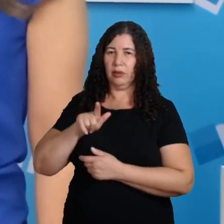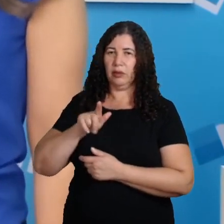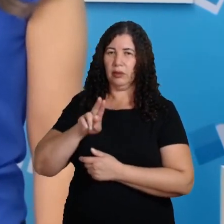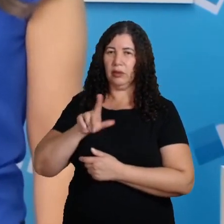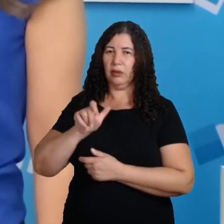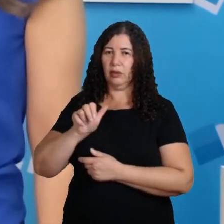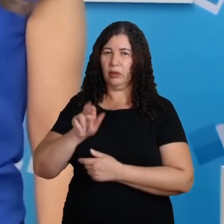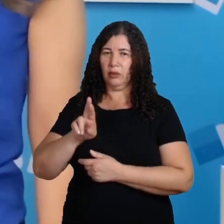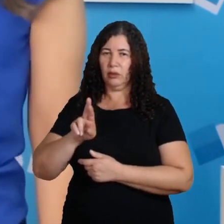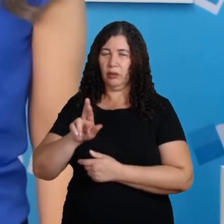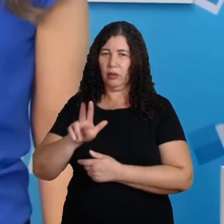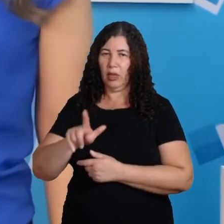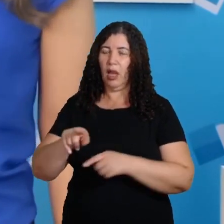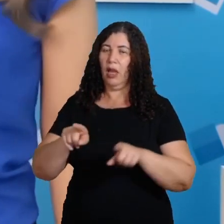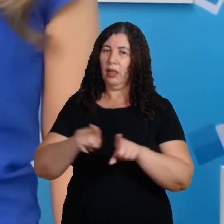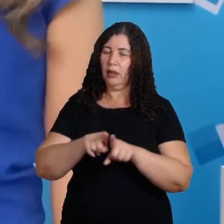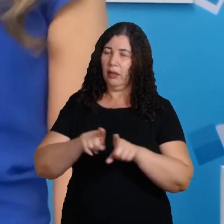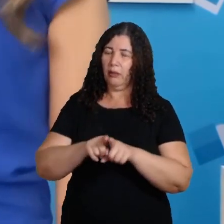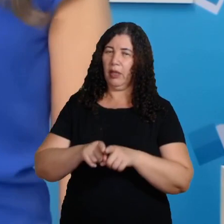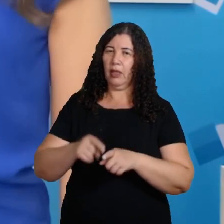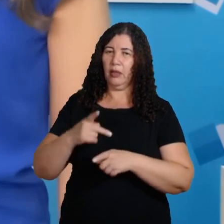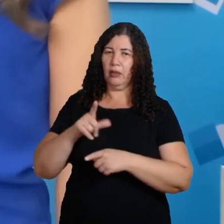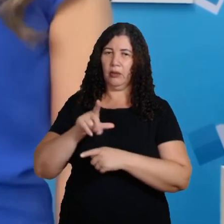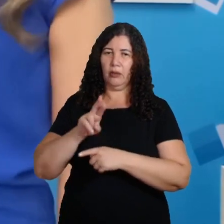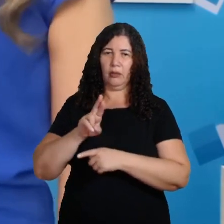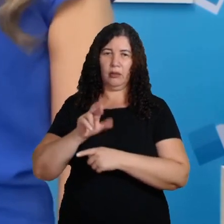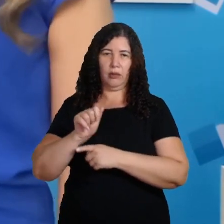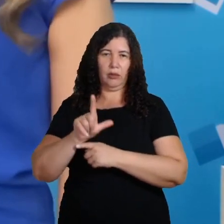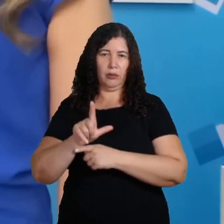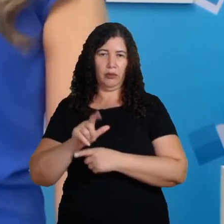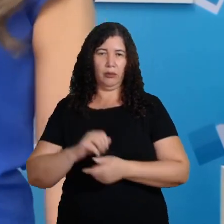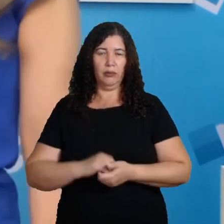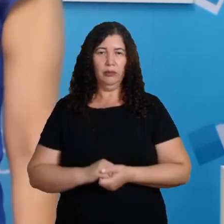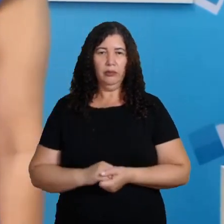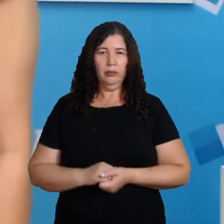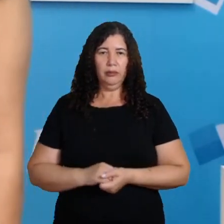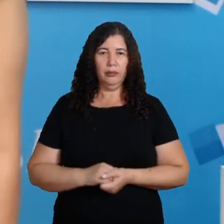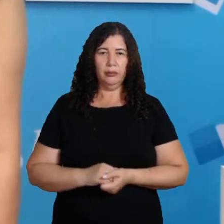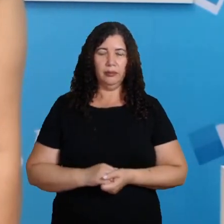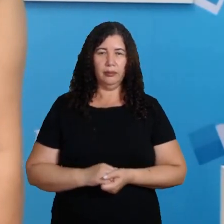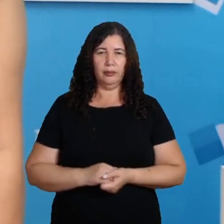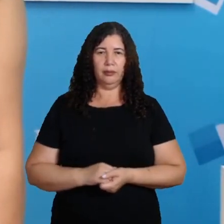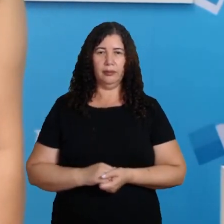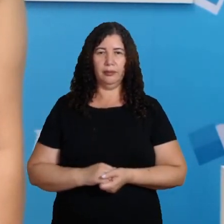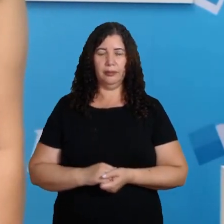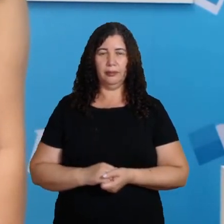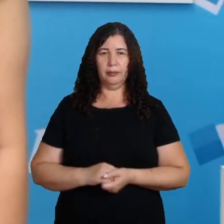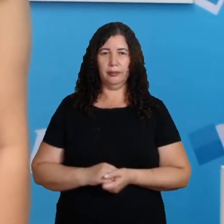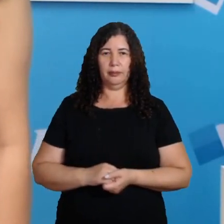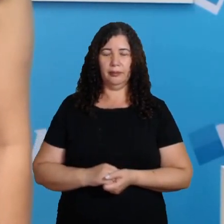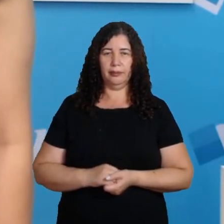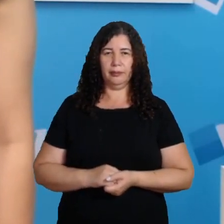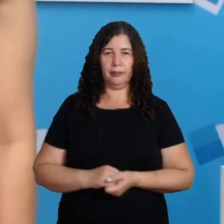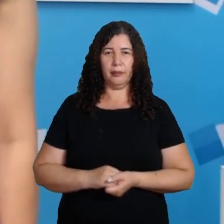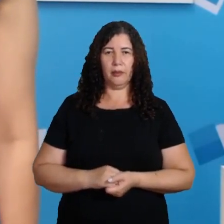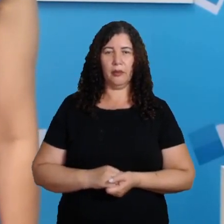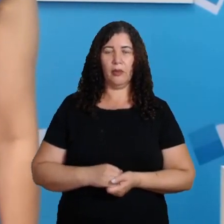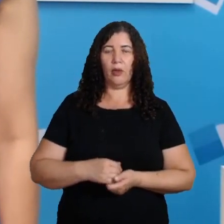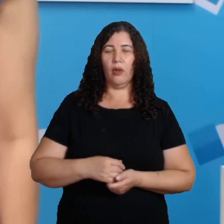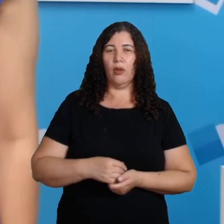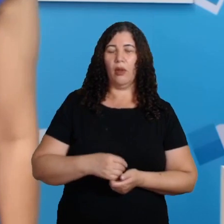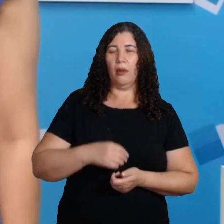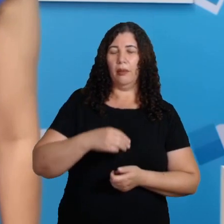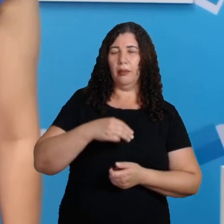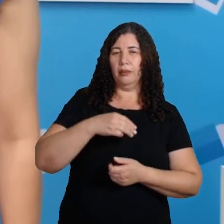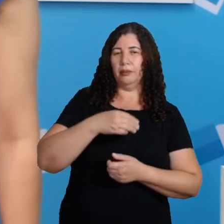também no plural. Vamos observá-los? Vamos começar. No masculino singular, eu tenho o